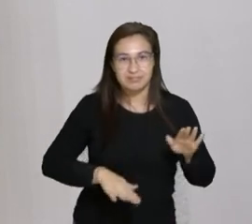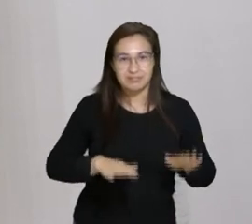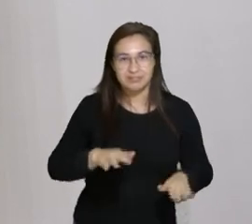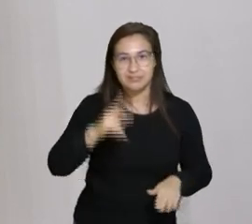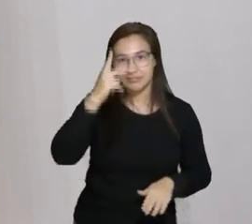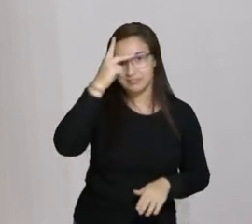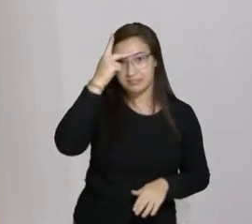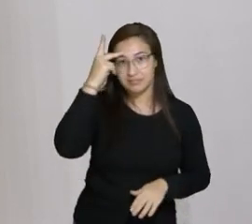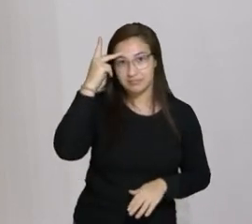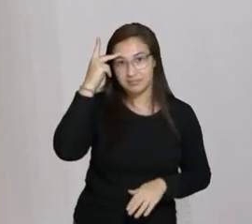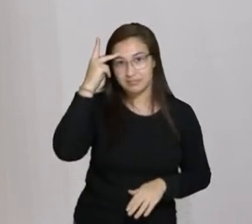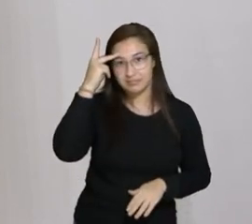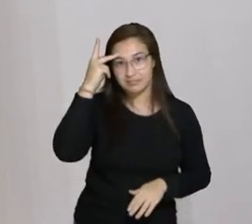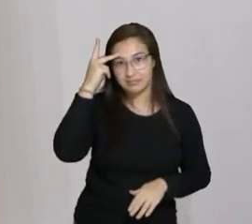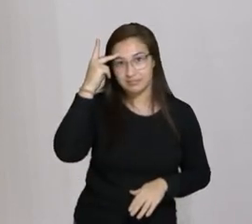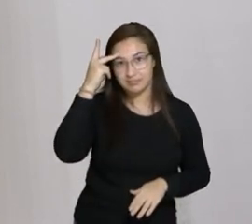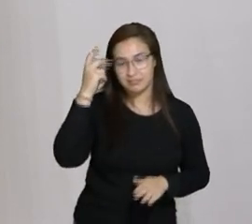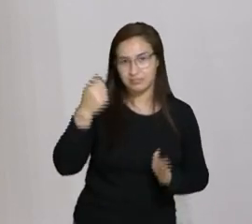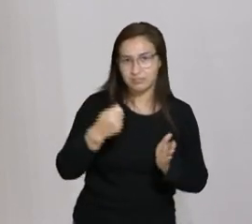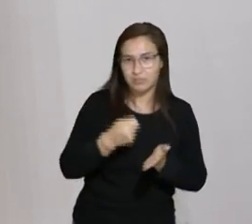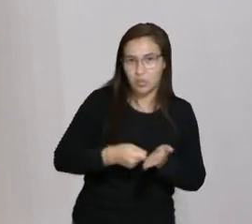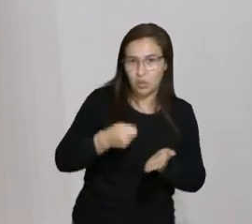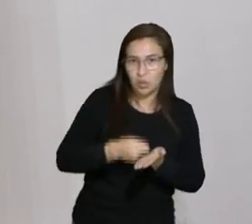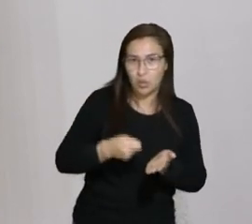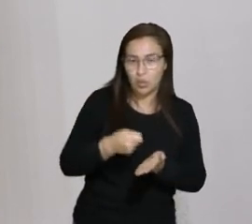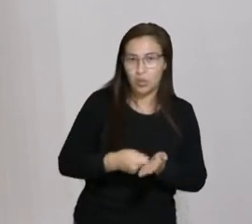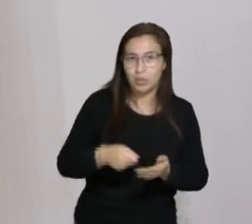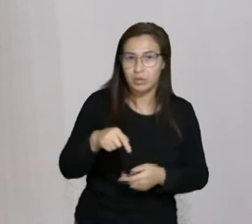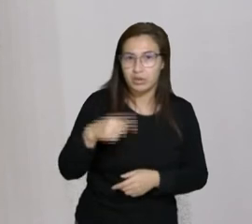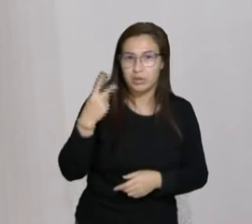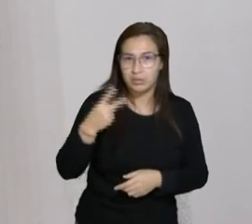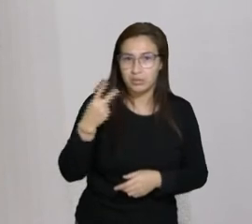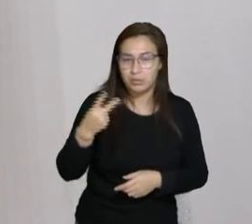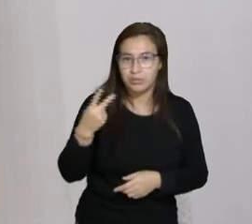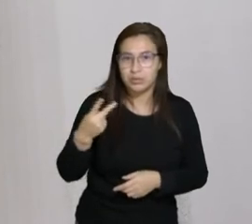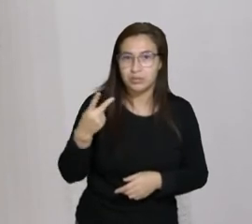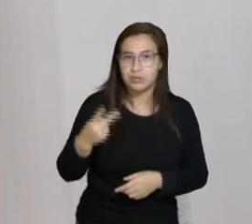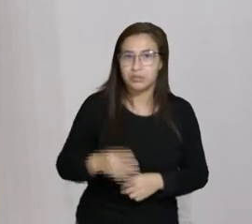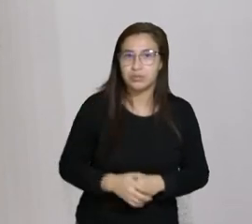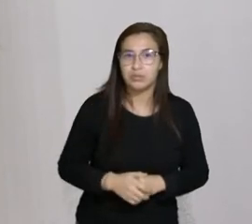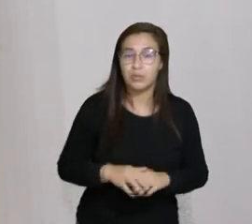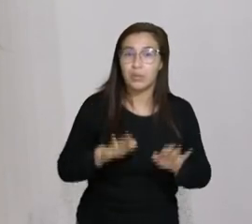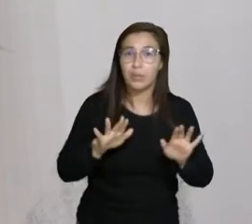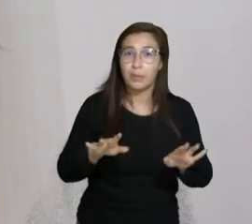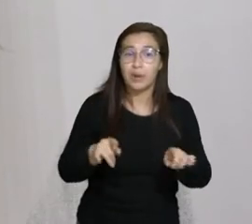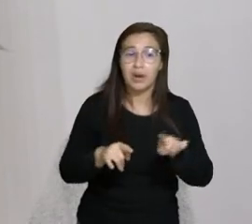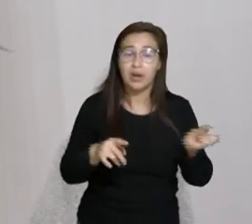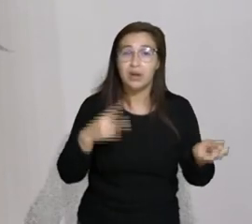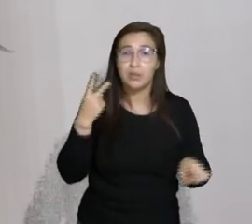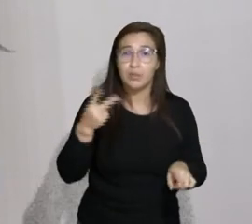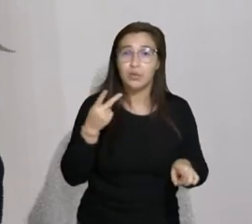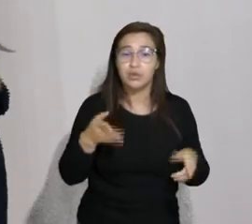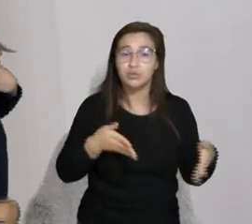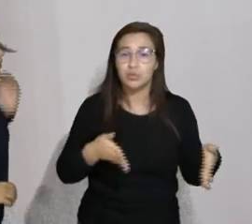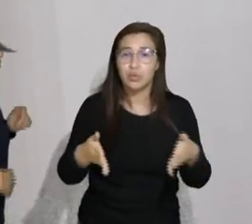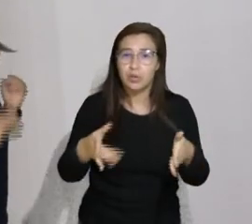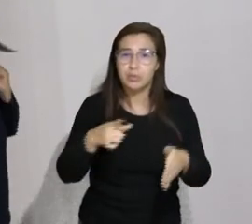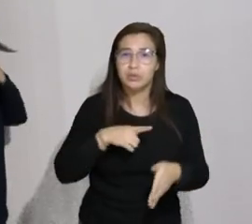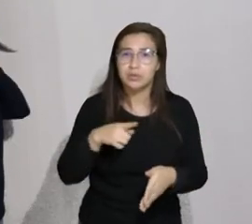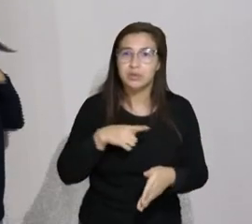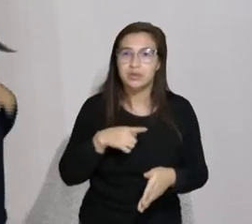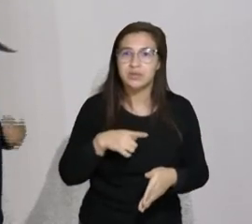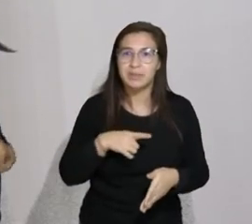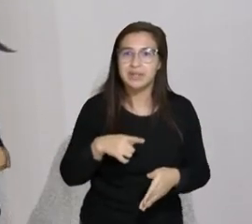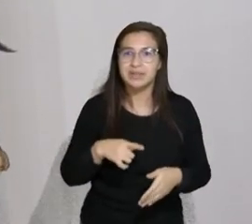falam muito dos parlamentares crítica ao político mas os políticos sempre tem um caminho difícil e